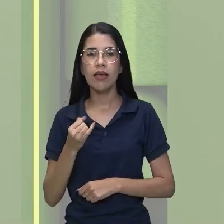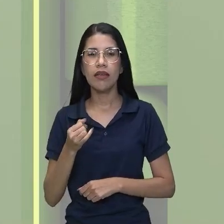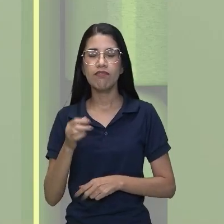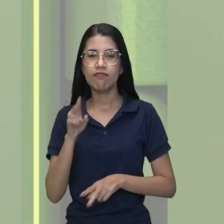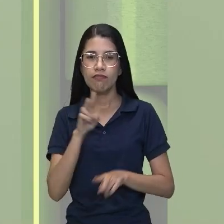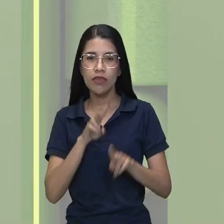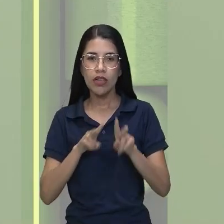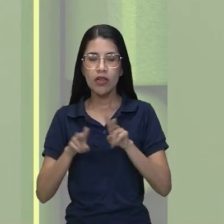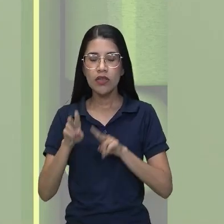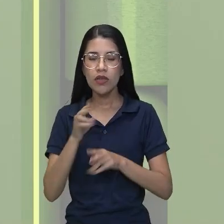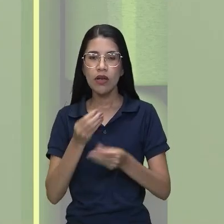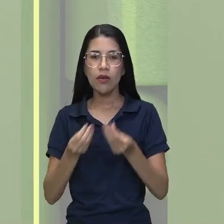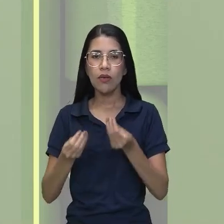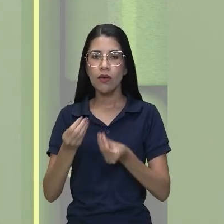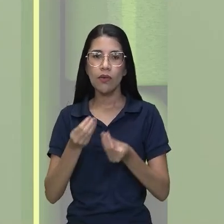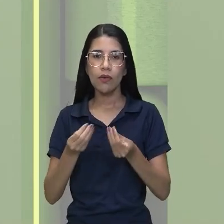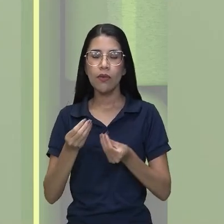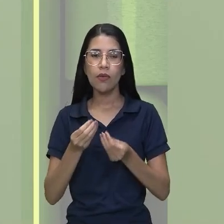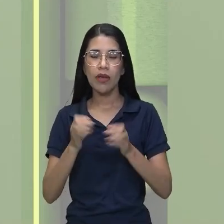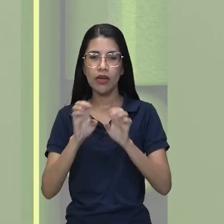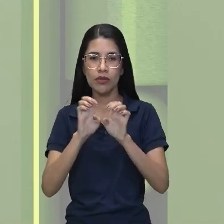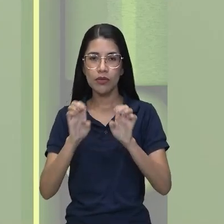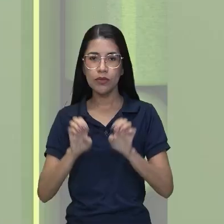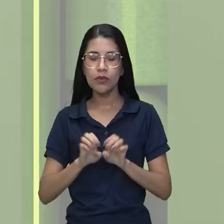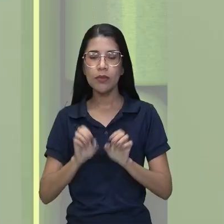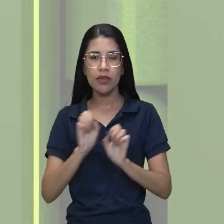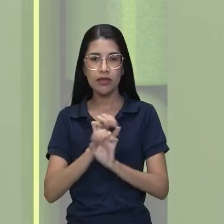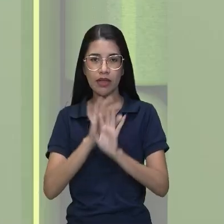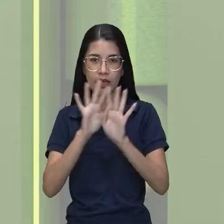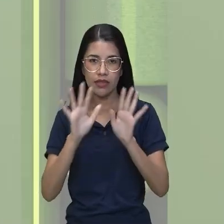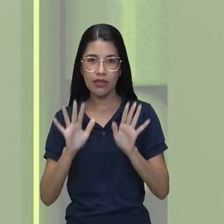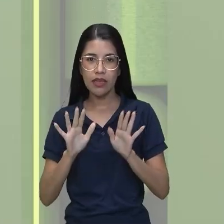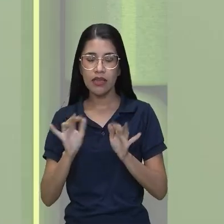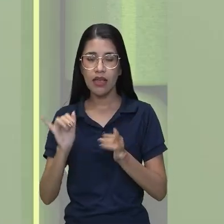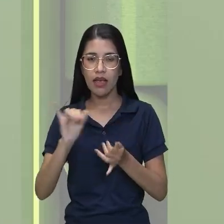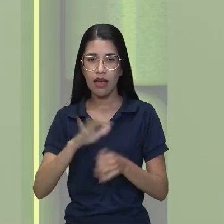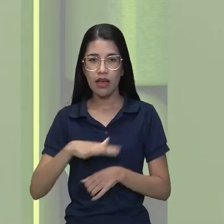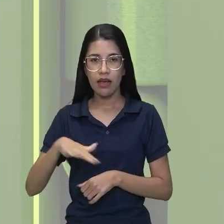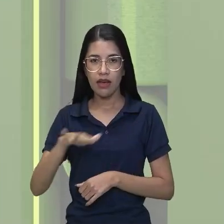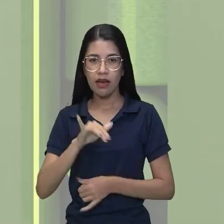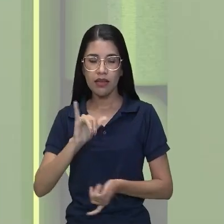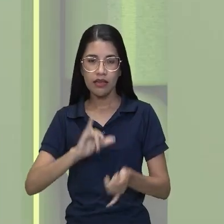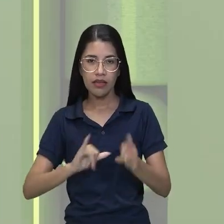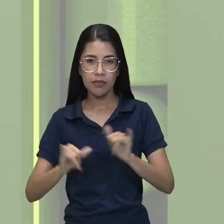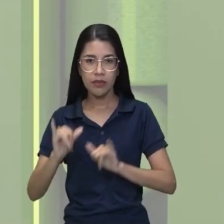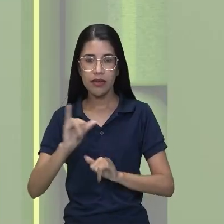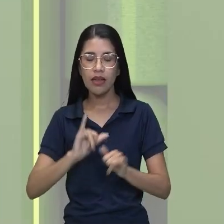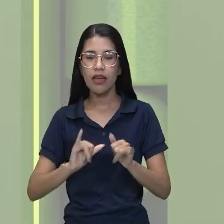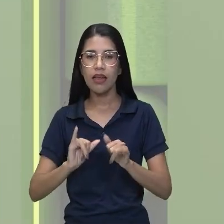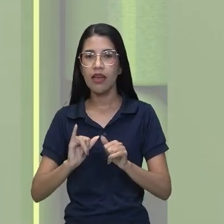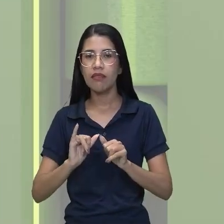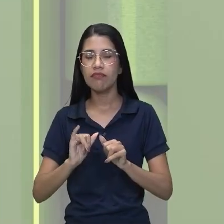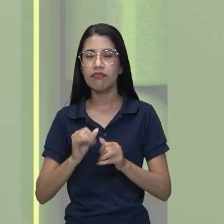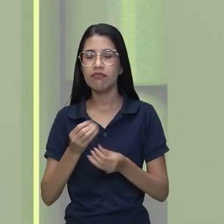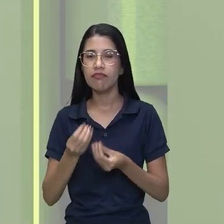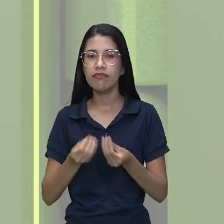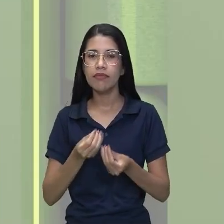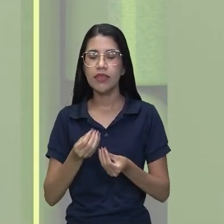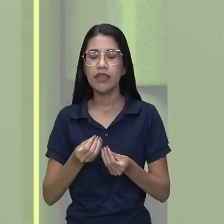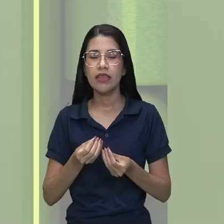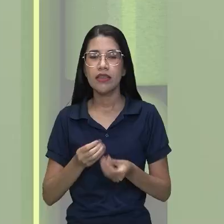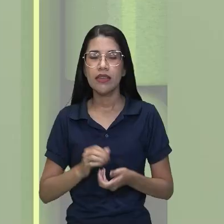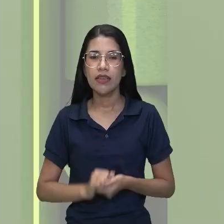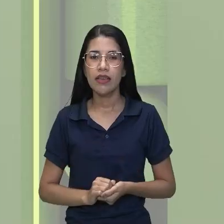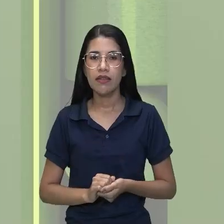isso de alguma forma, ficar mais visível, porque a química é uma ciência abstrata. O que isso significa? Significa que